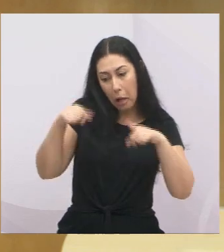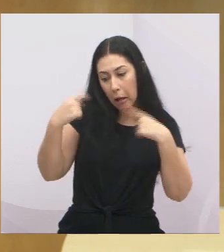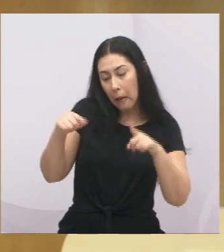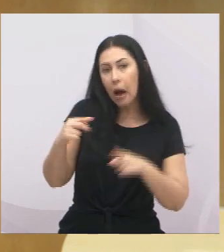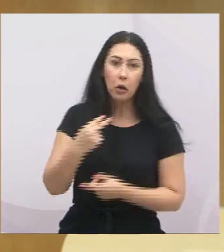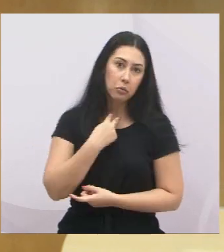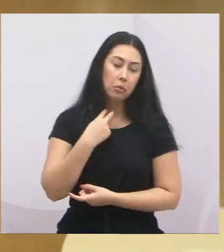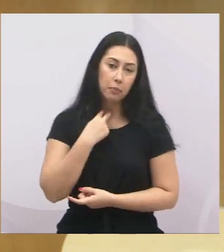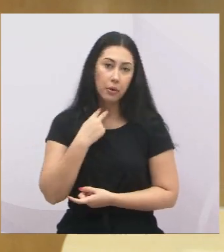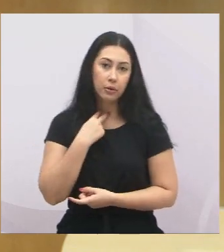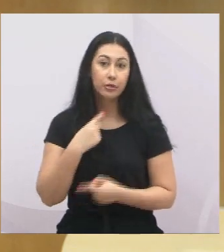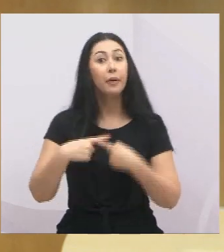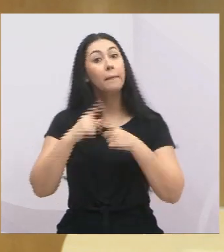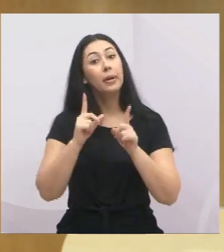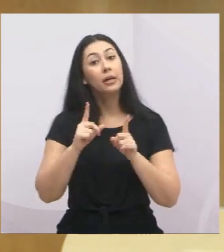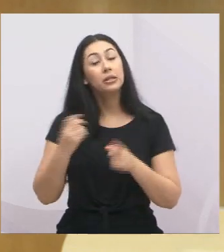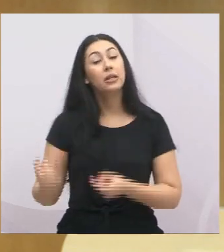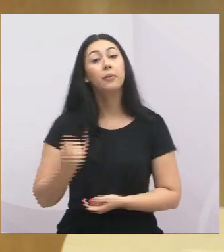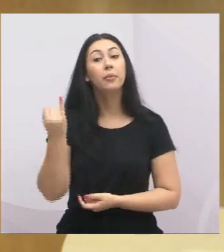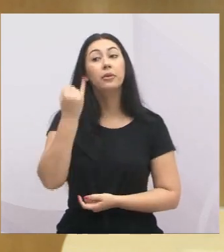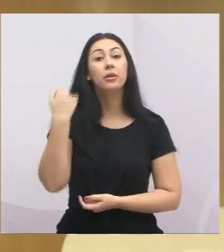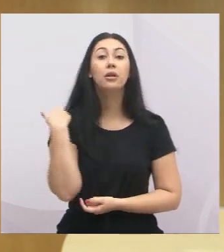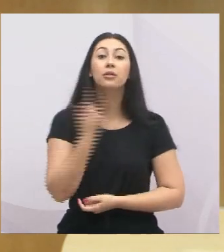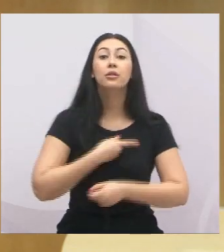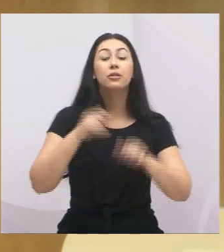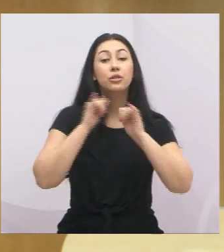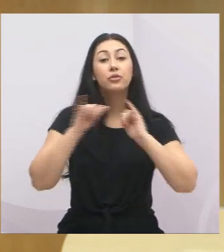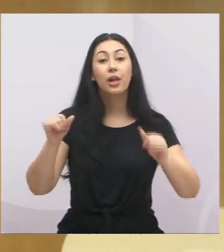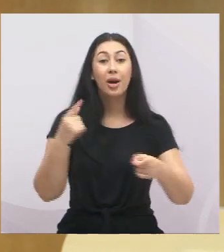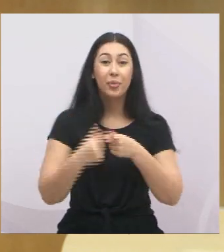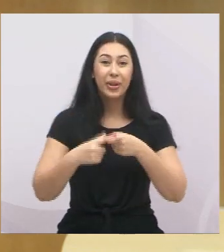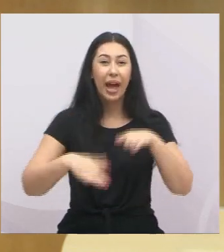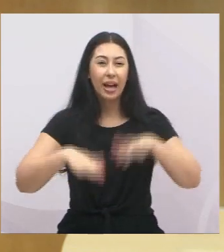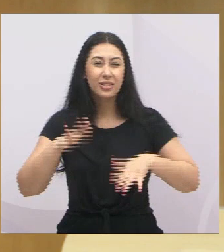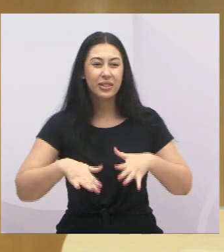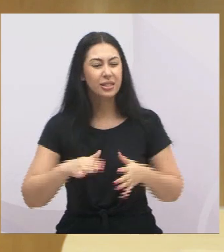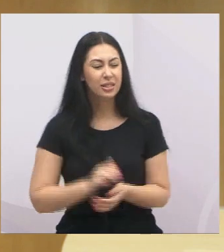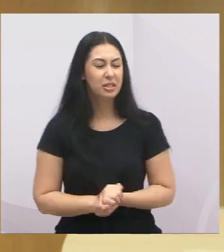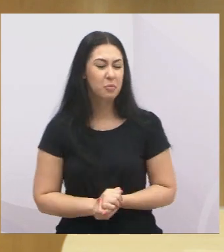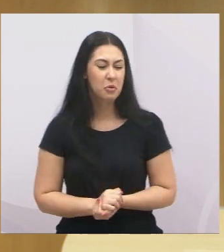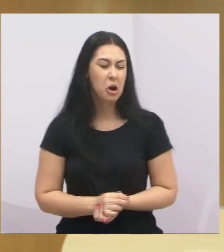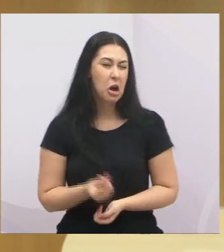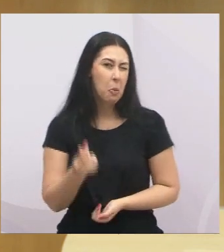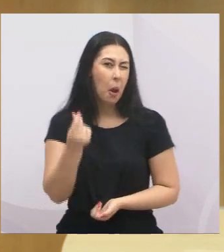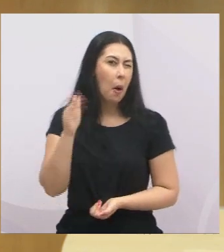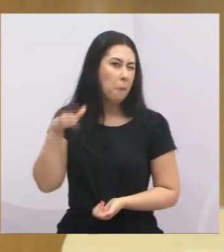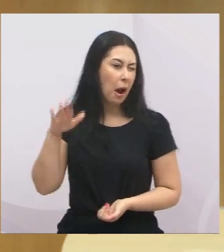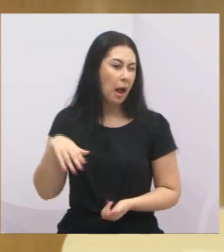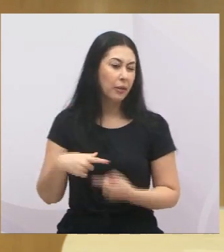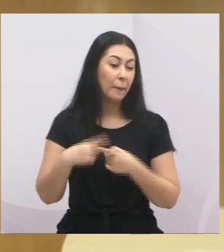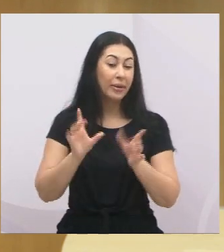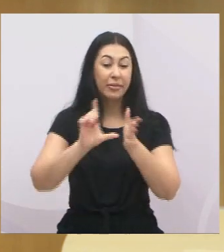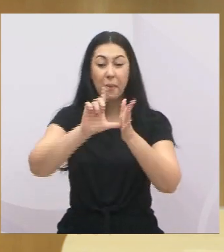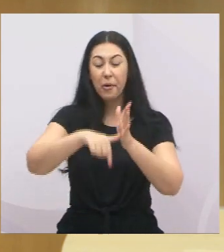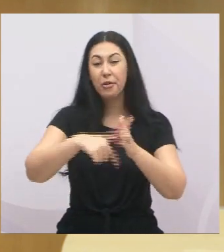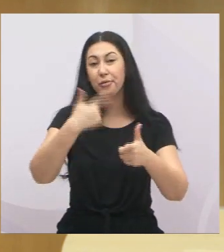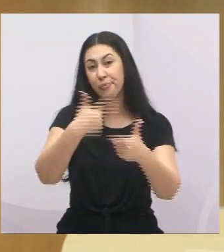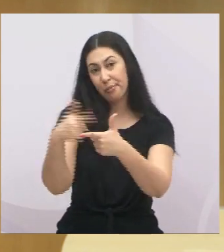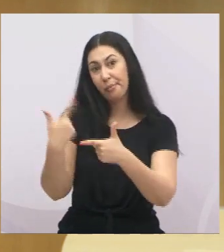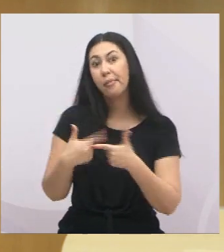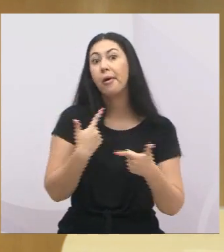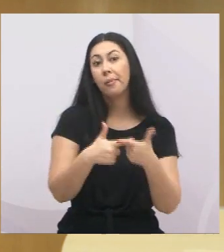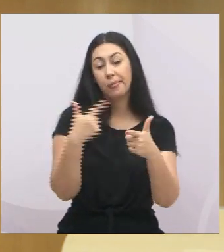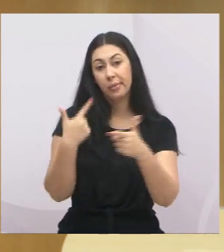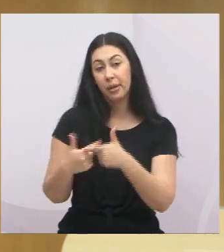vezes é importante a gente falar, porque às vezes o barato sai caro. Há uma reclamação de muitas pessoas lá,